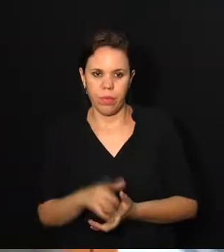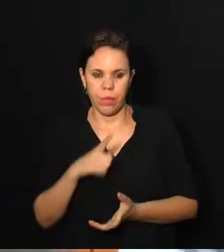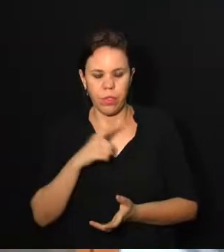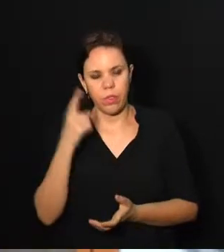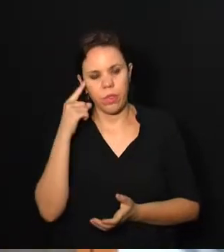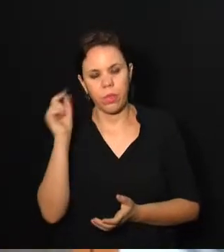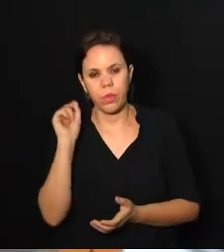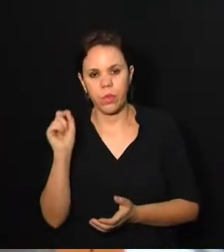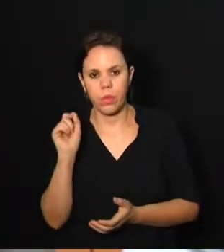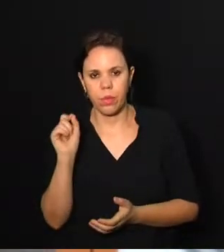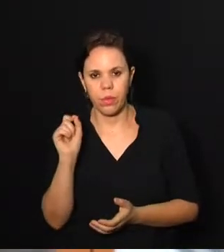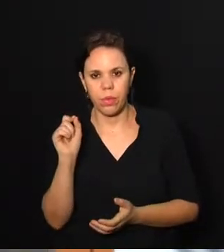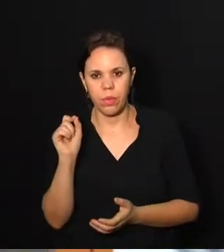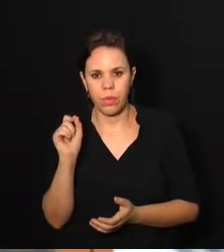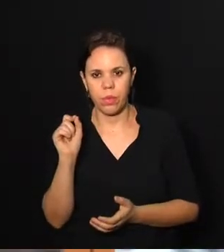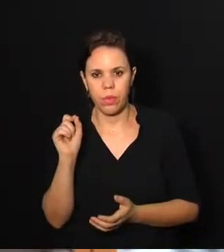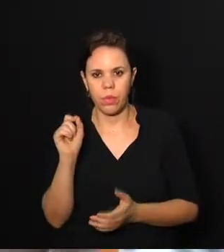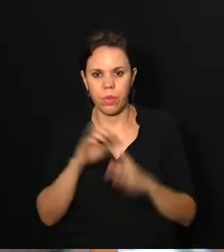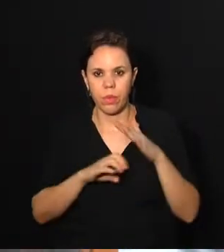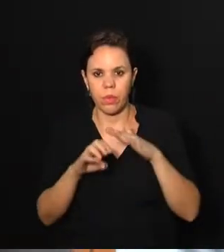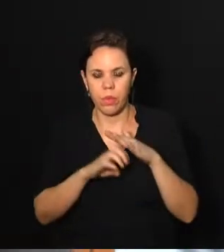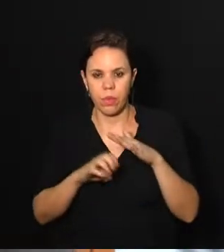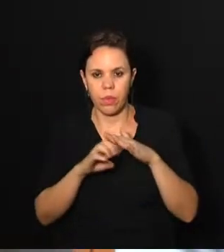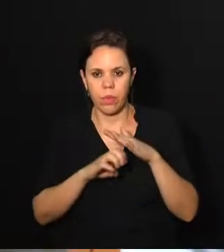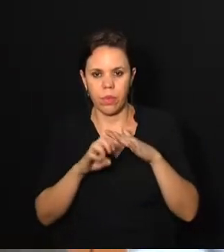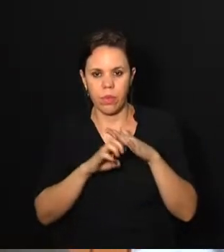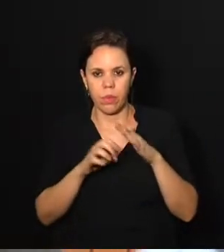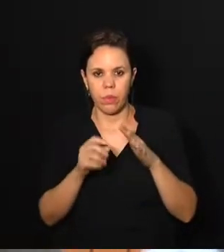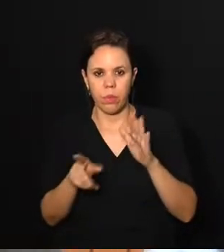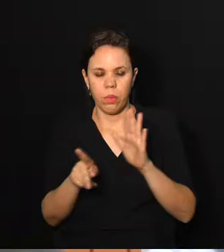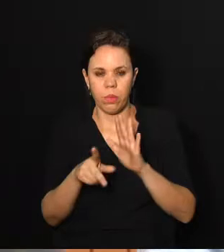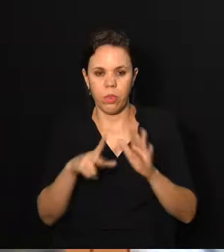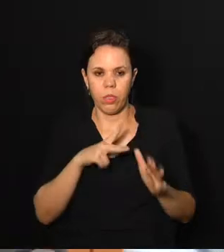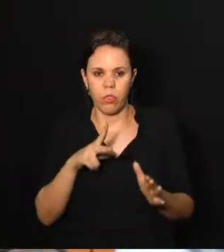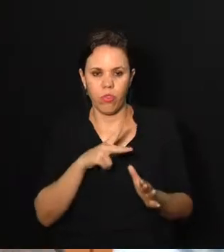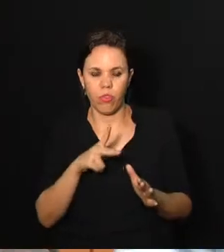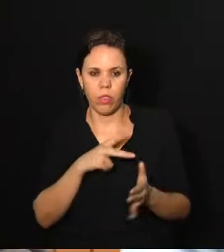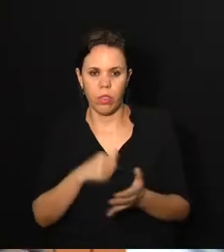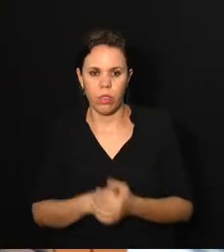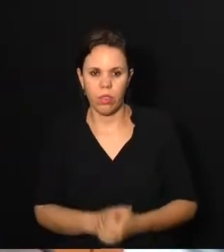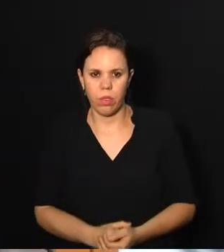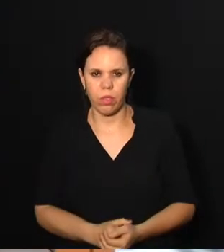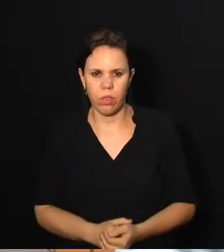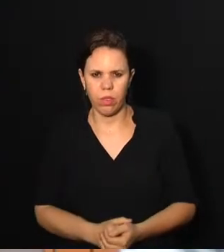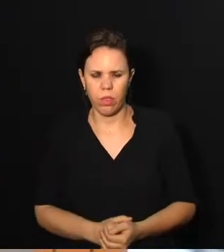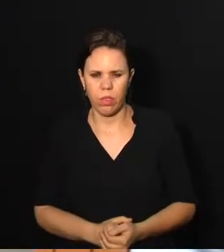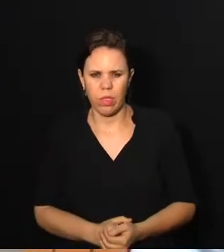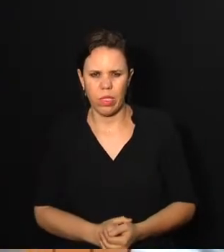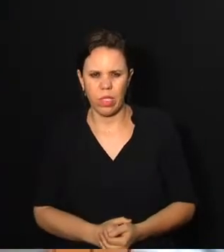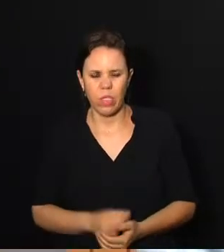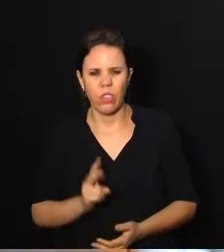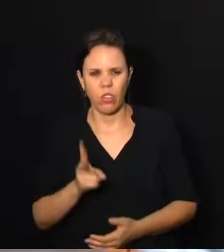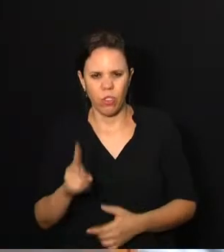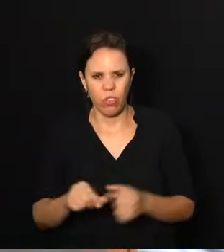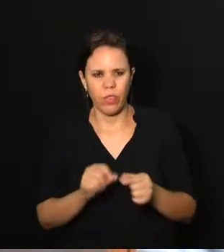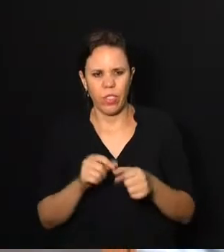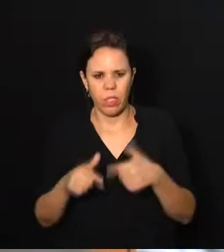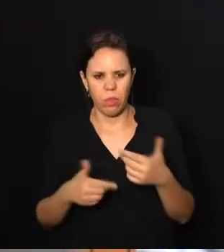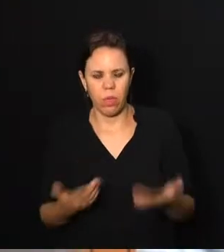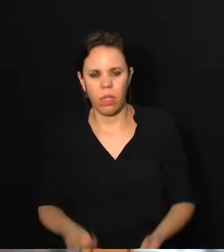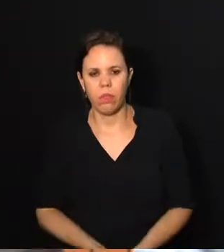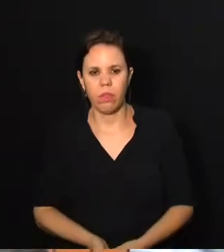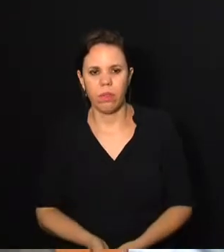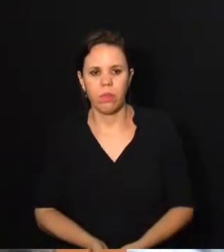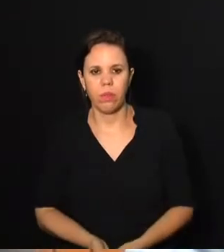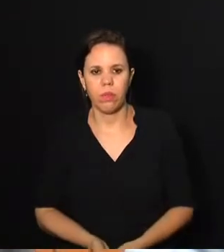ideia que essas organizações que são privadas, particulares, que elas continuem a fazer esse trabalho, né?